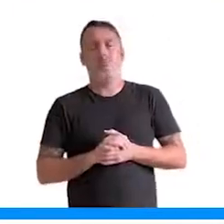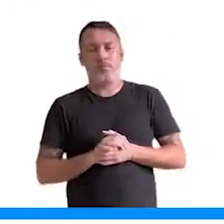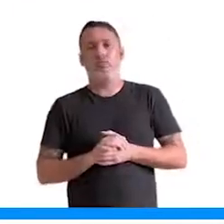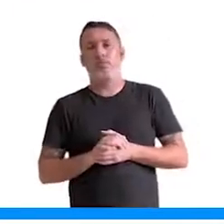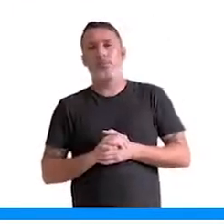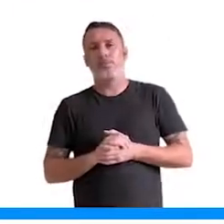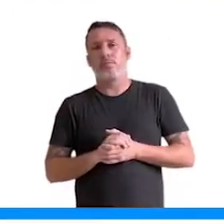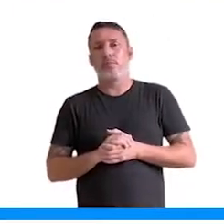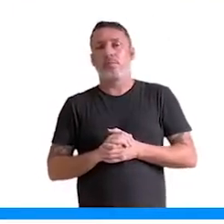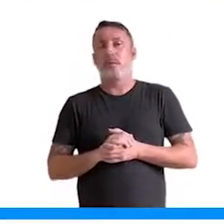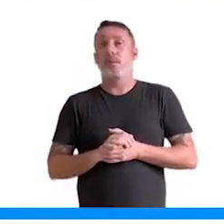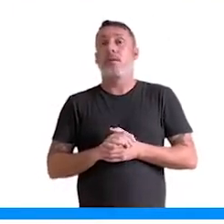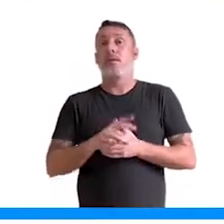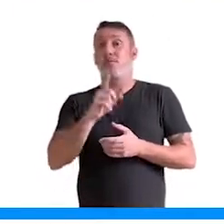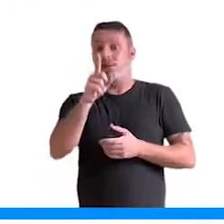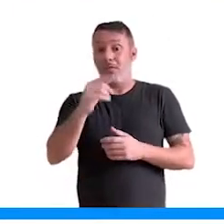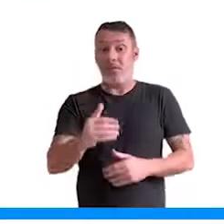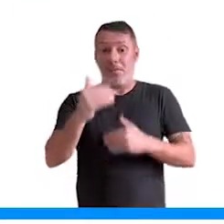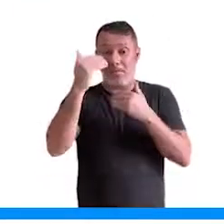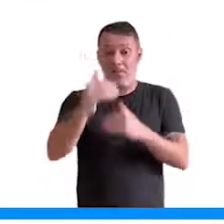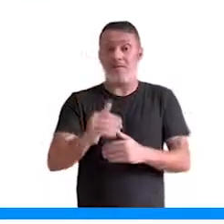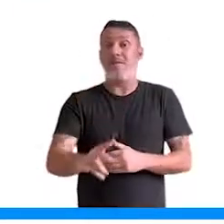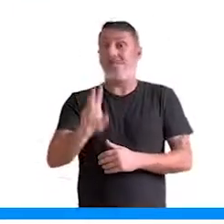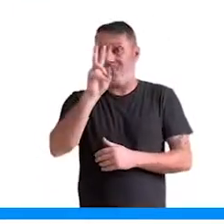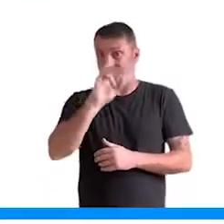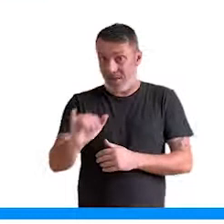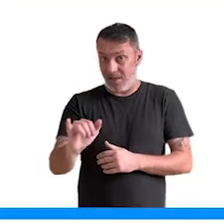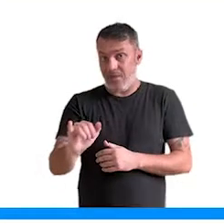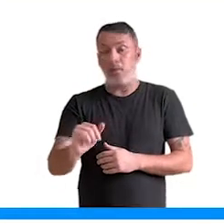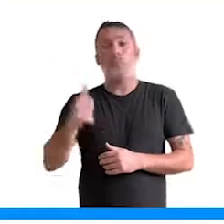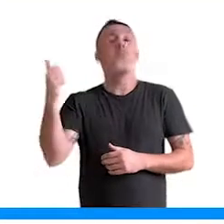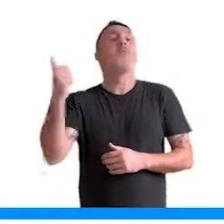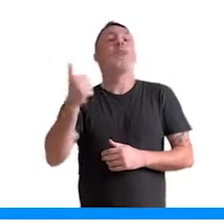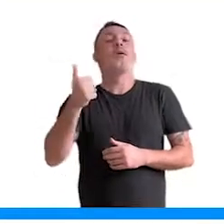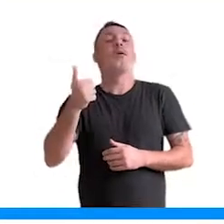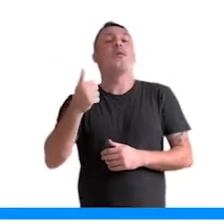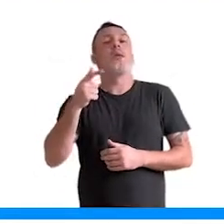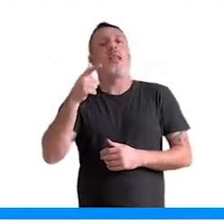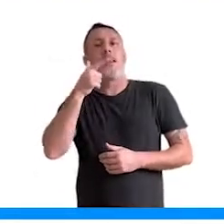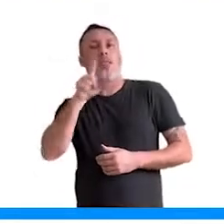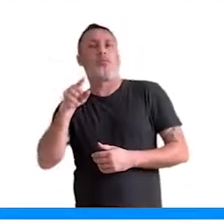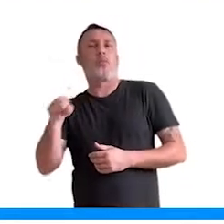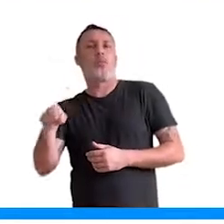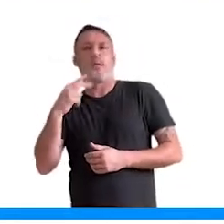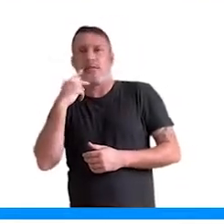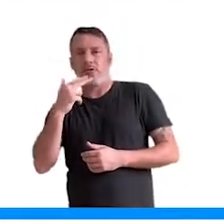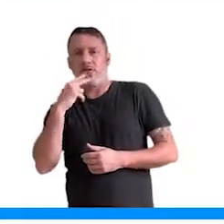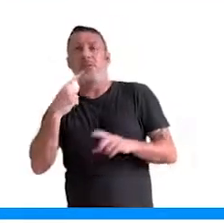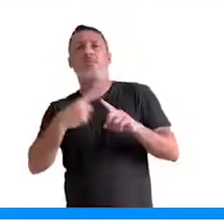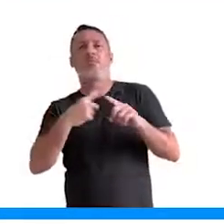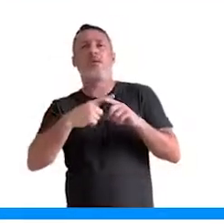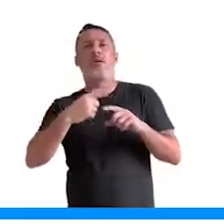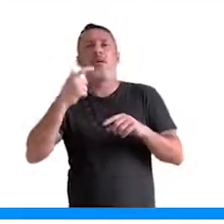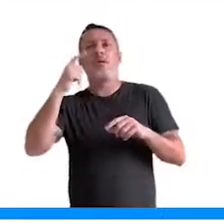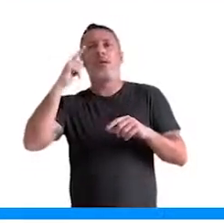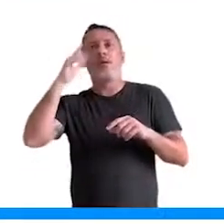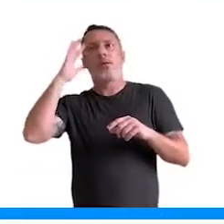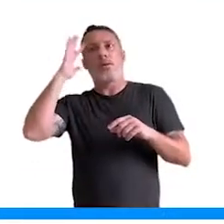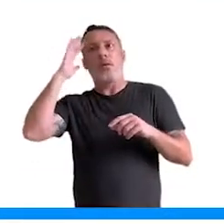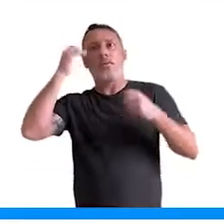vocês têm que primeiro fazer língua estrangeira, porque a cabeça de vocês vai estar fresquinha, não vai estar cheia